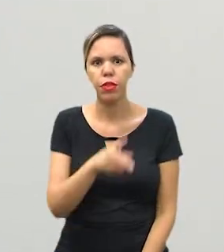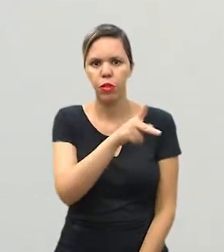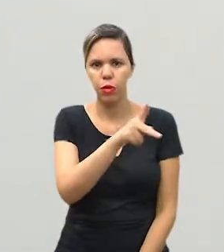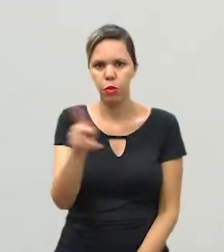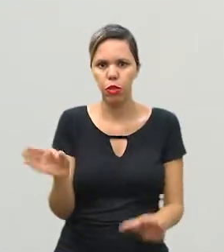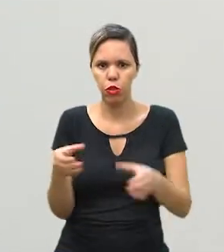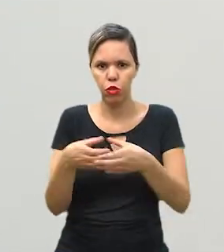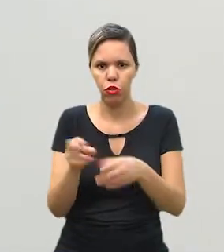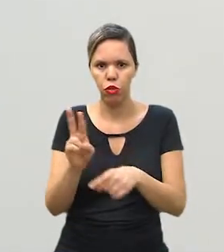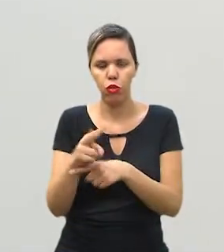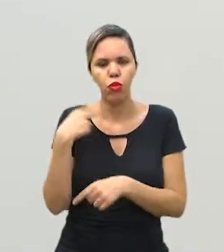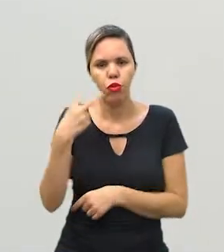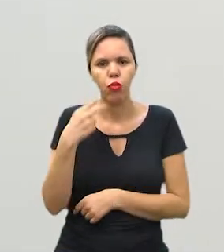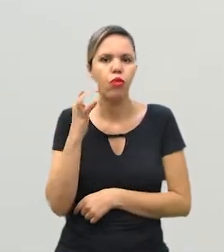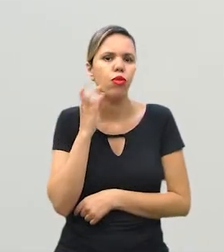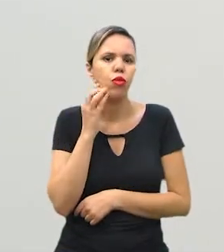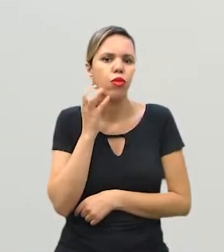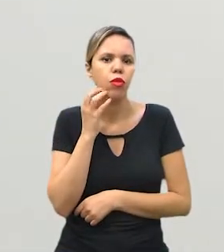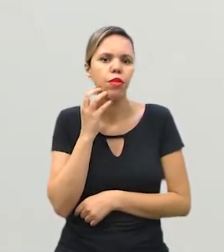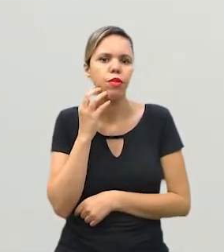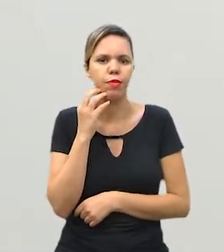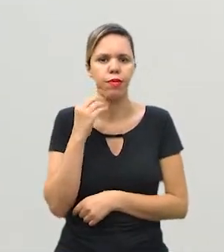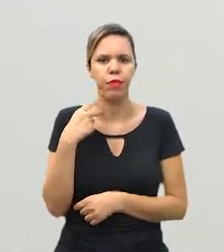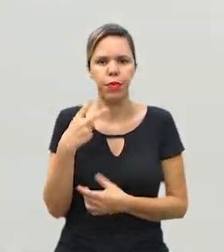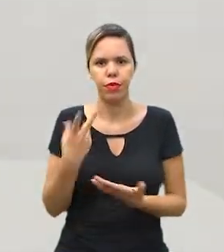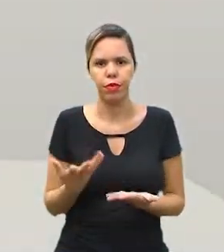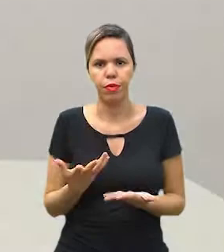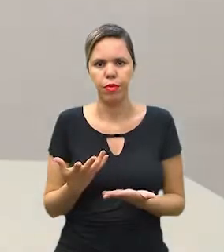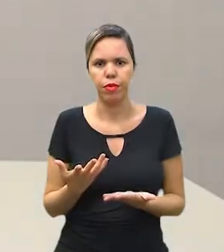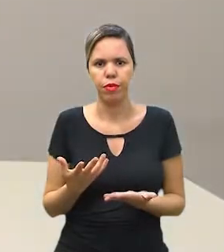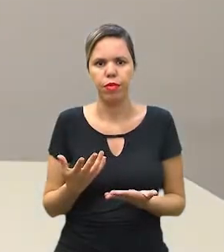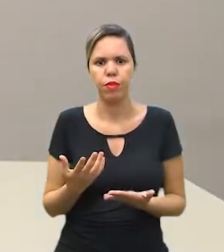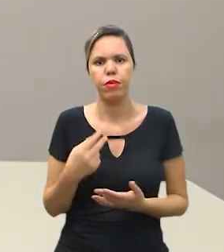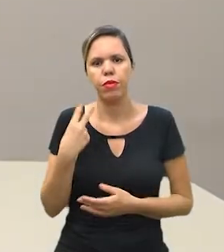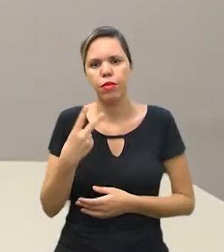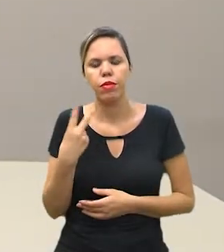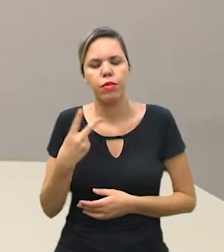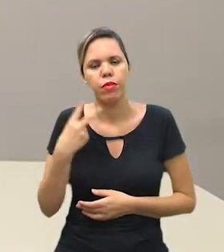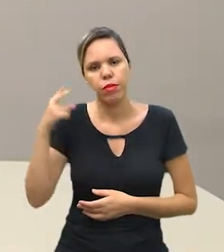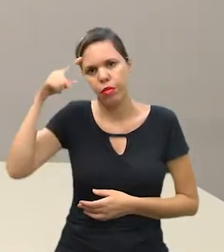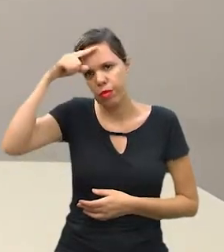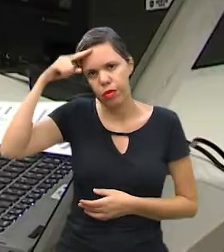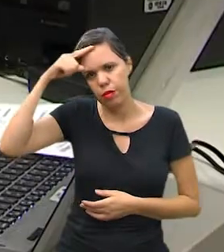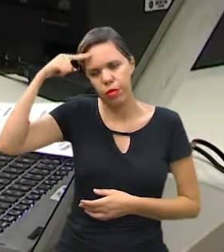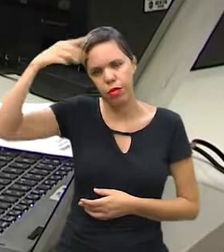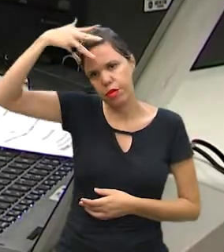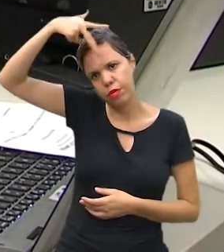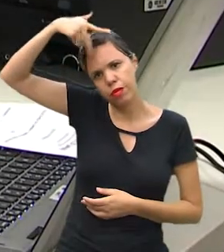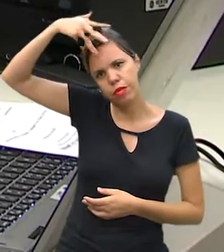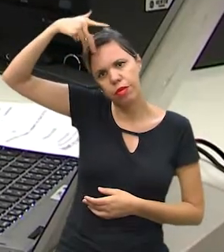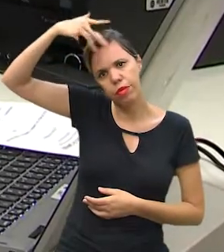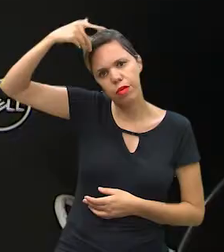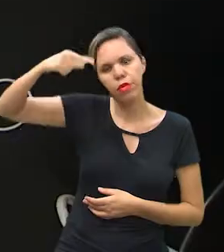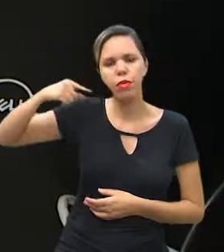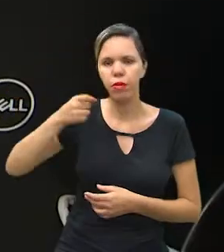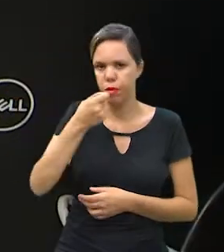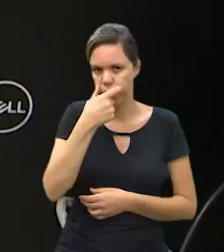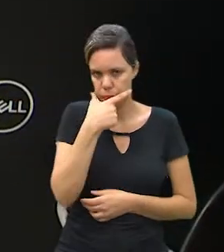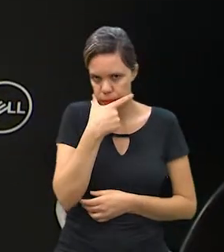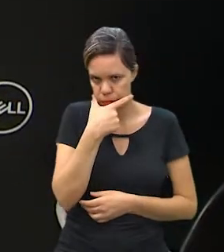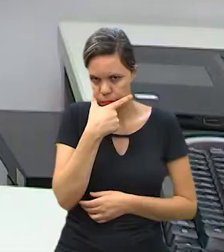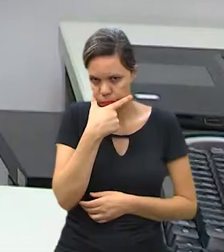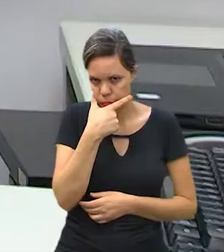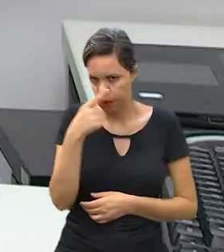e o presidente da Comissão o vereador Igor Diego os parlamentares Otto Alejandro Rodrigo da farmadic